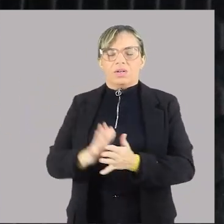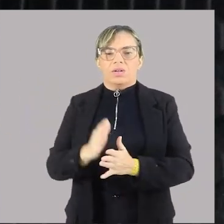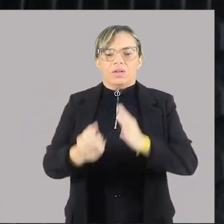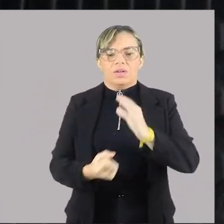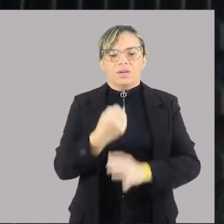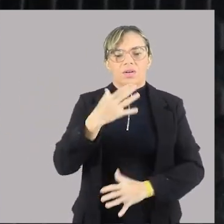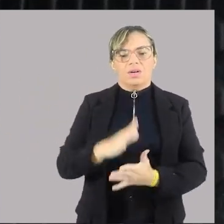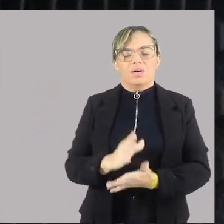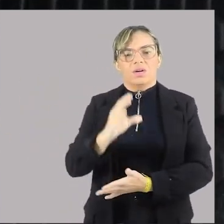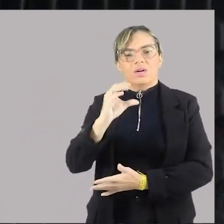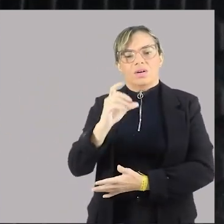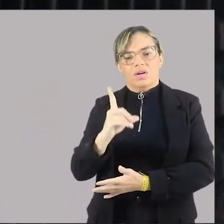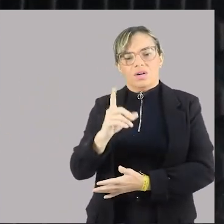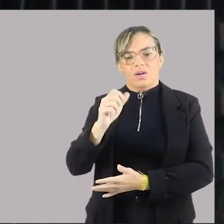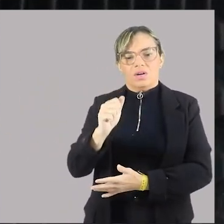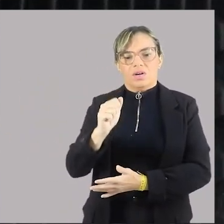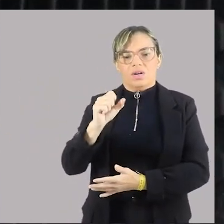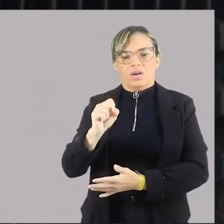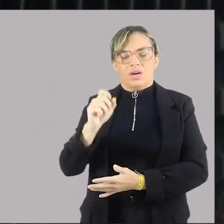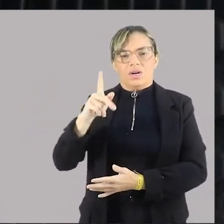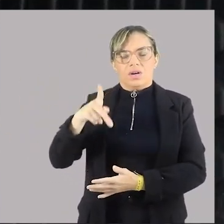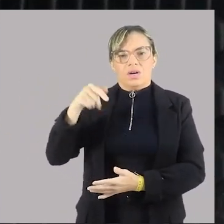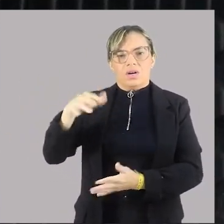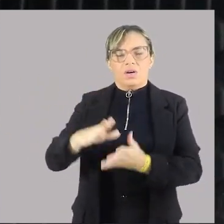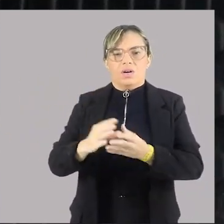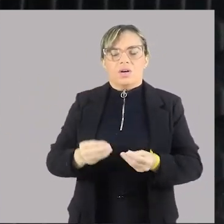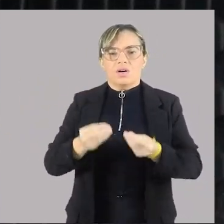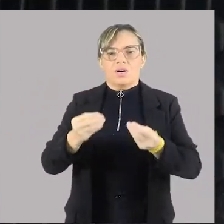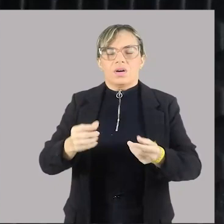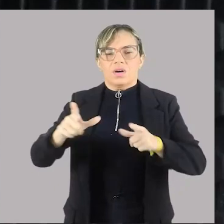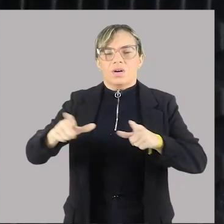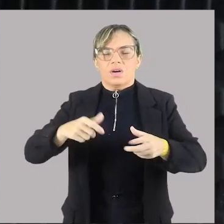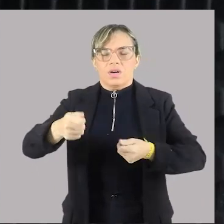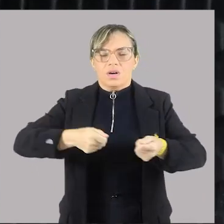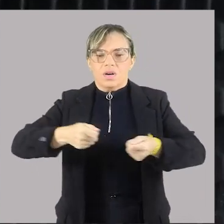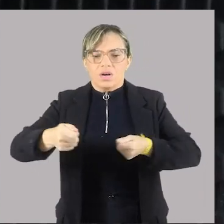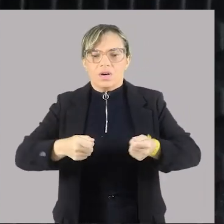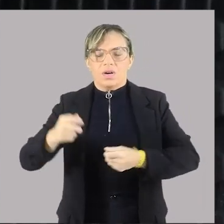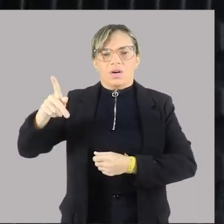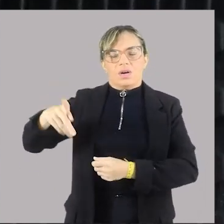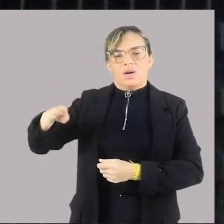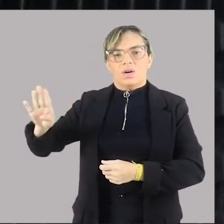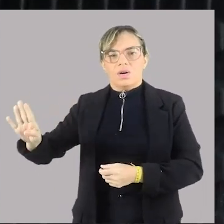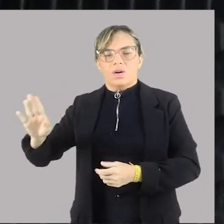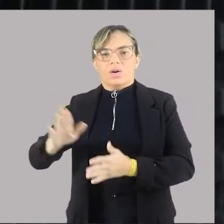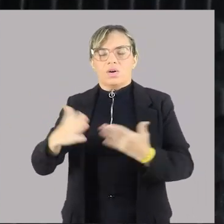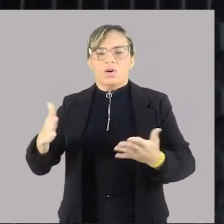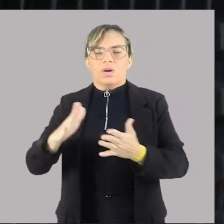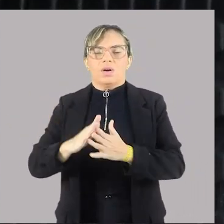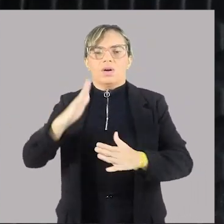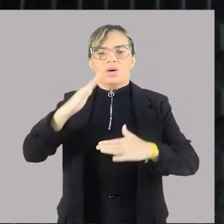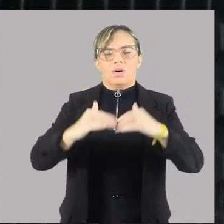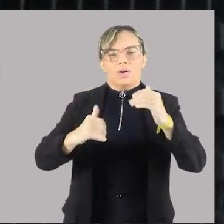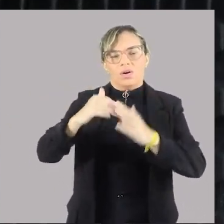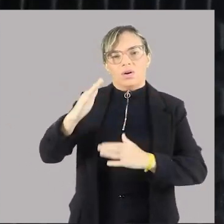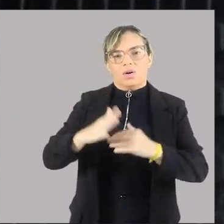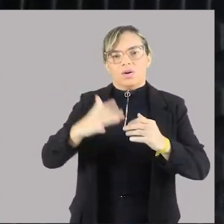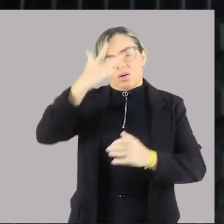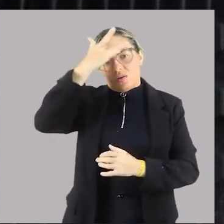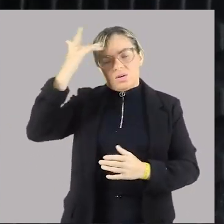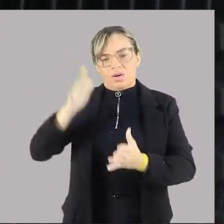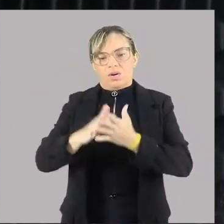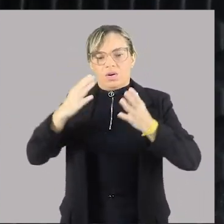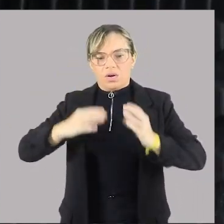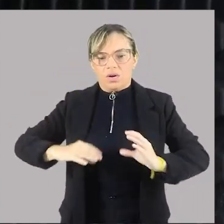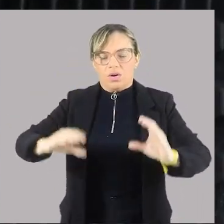de Assistência ao Serviço Público, onde ele iria controlar o servidor público, principalmente com